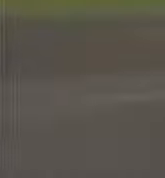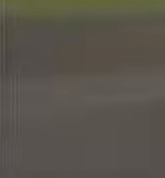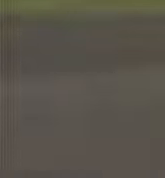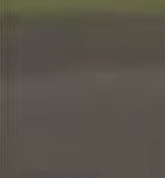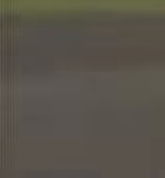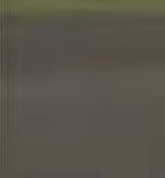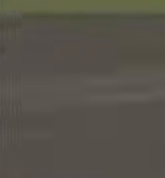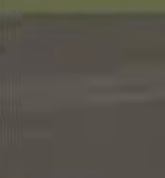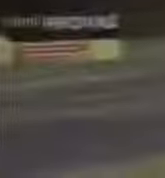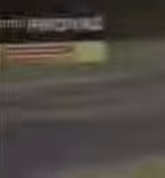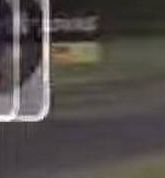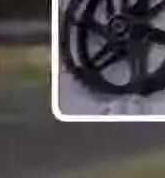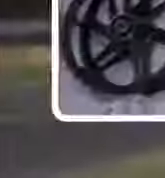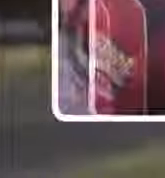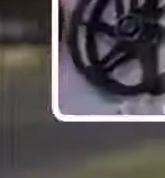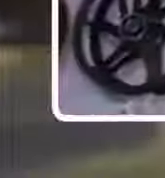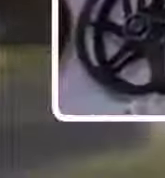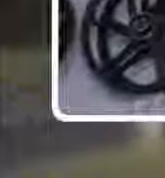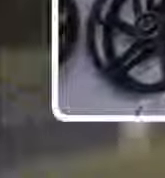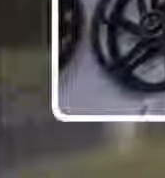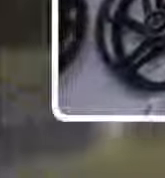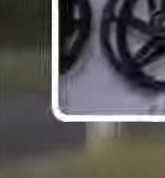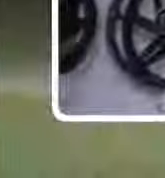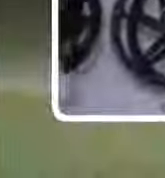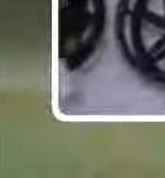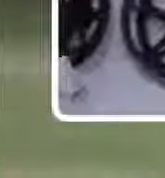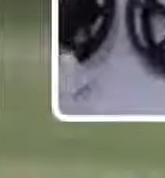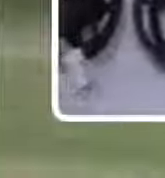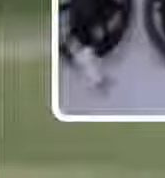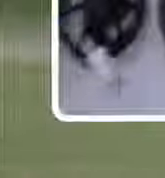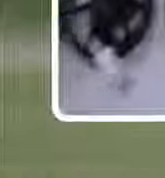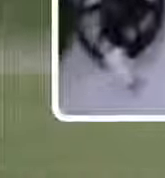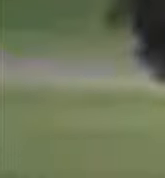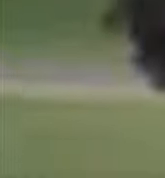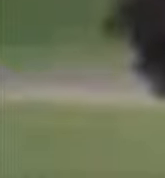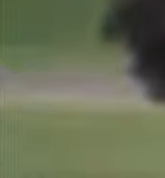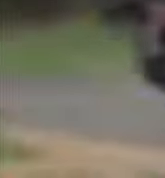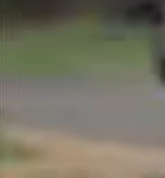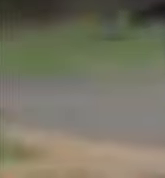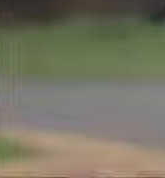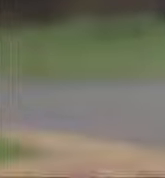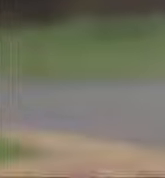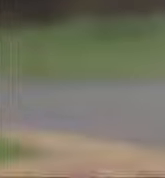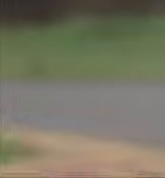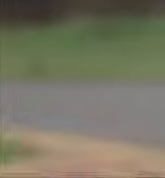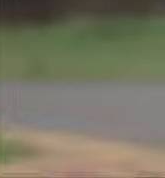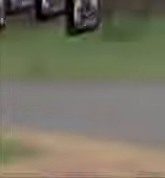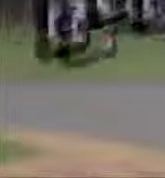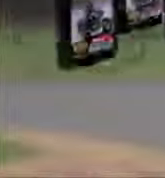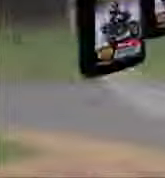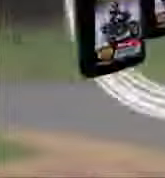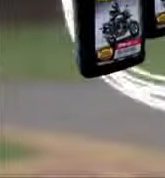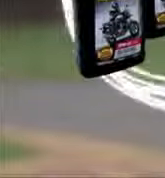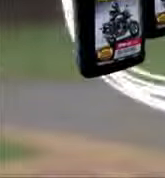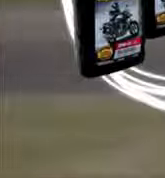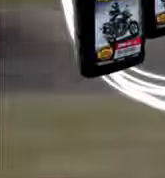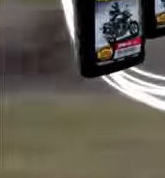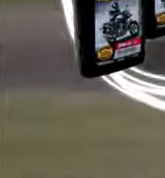de melhor para sua moto, em peças, serviços e acessórios. Em Elton Bicicletas e Motos você vai encontrar óleo